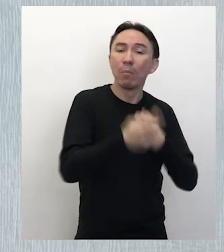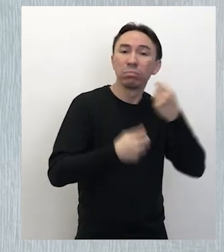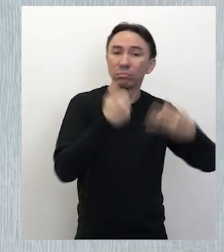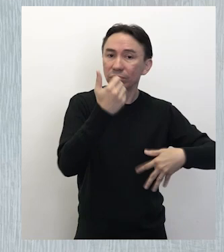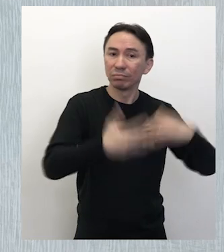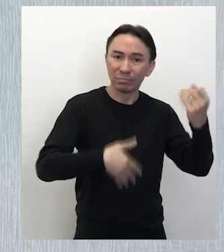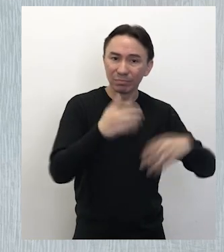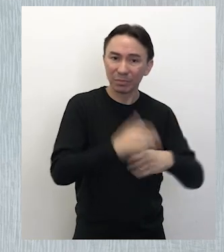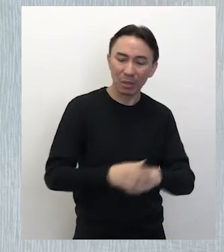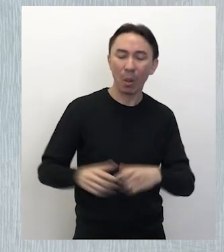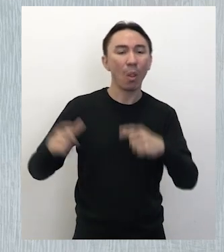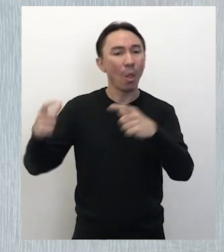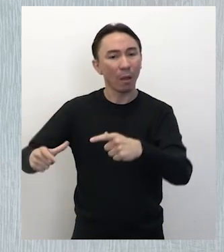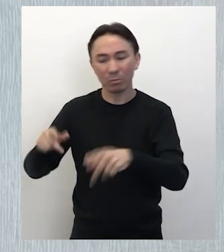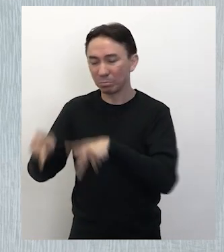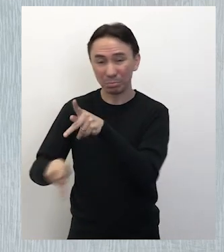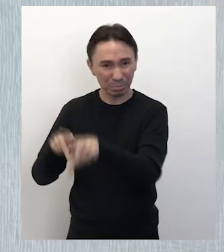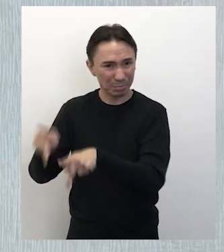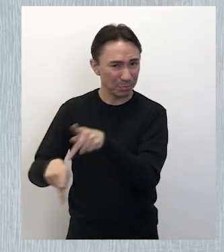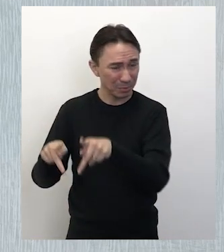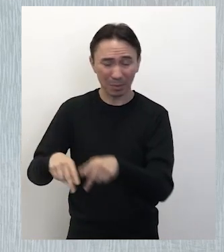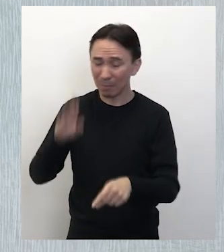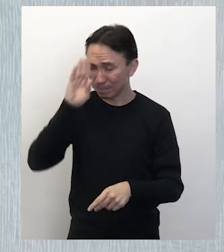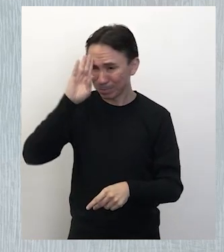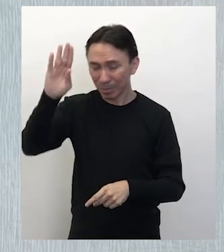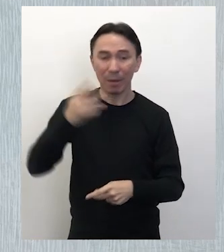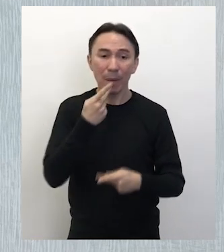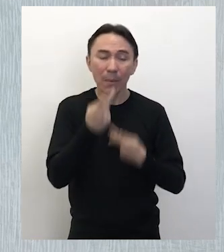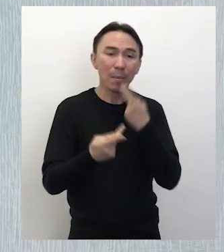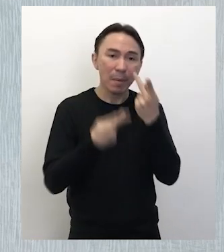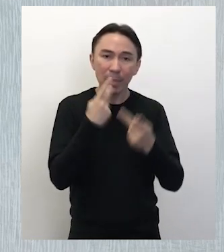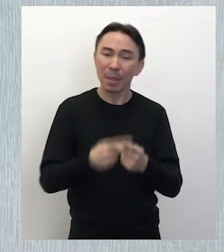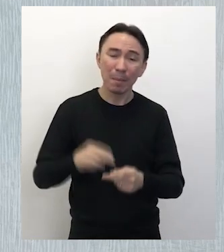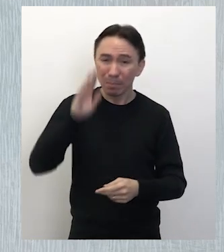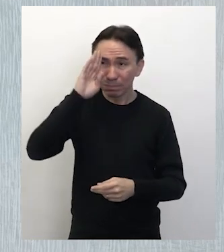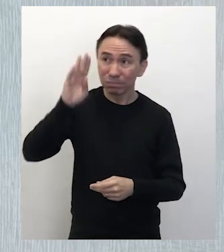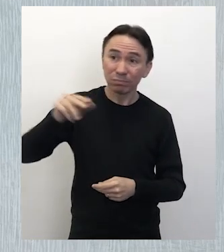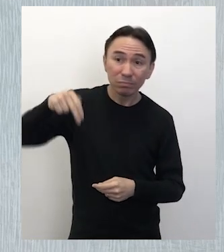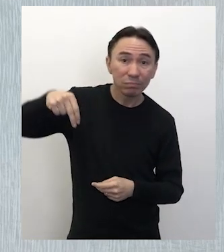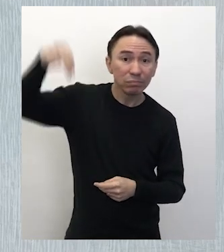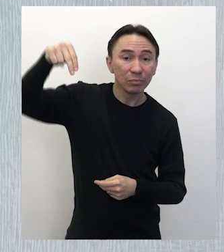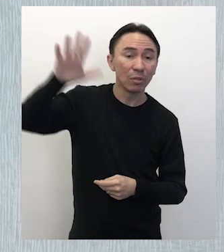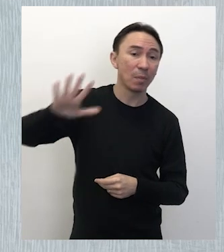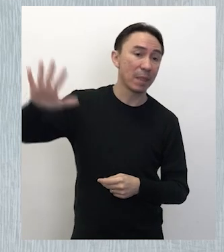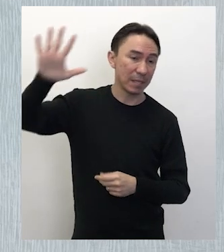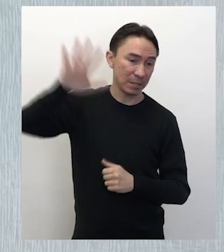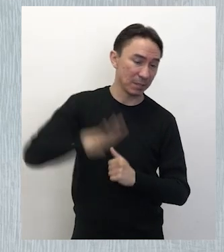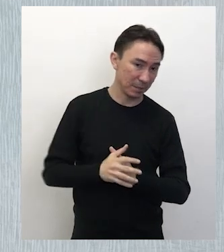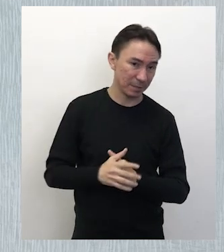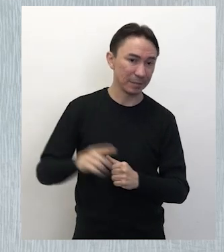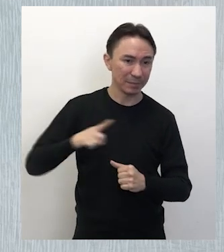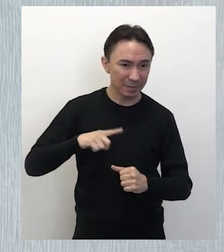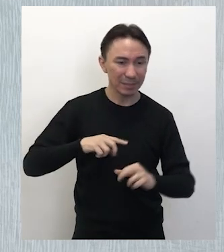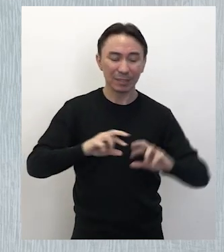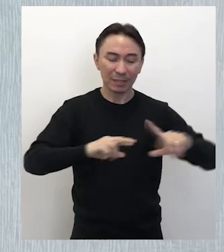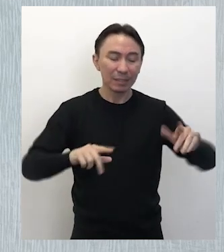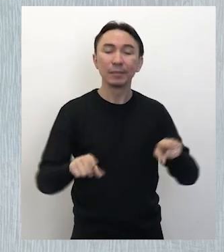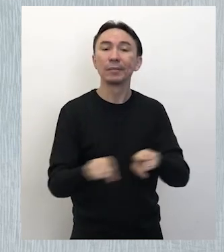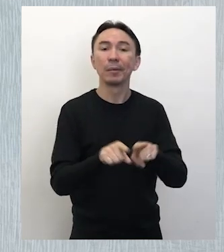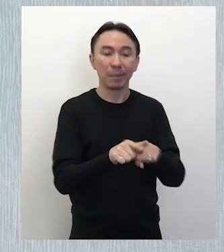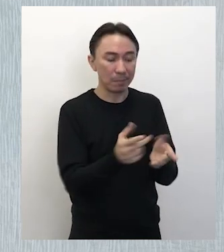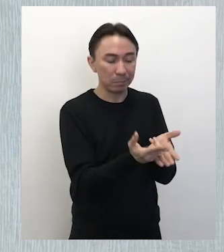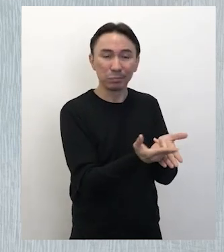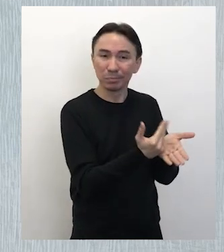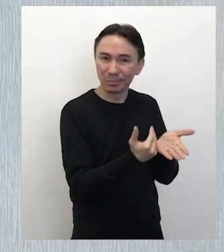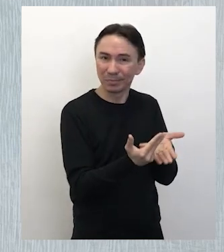no Nordeste. Além de texto, o cordel também tem ilustrações em xilogravura, técnica de impressão